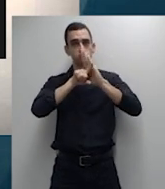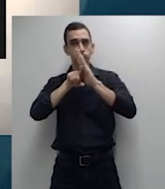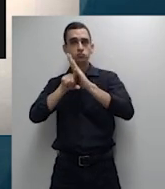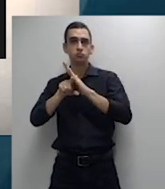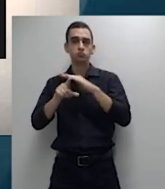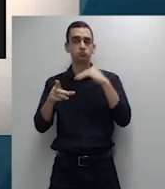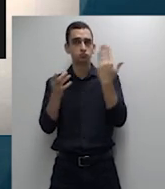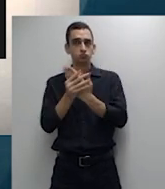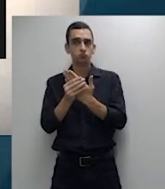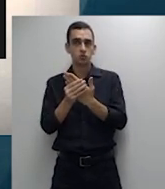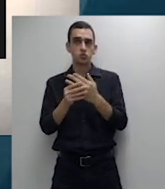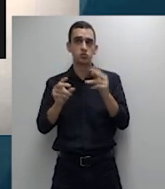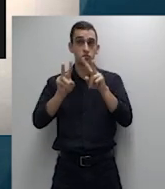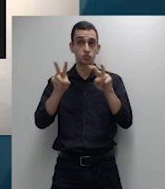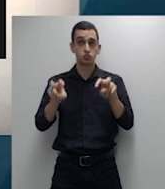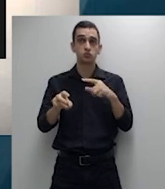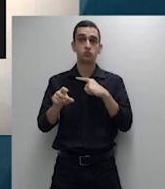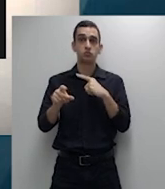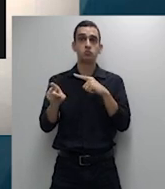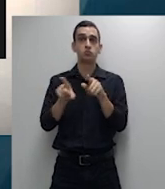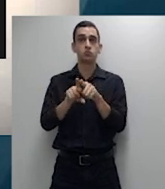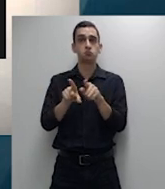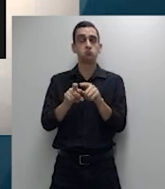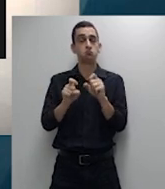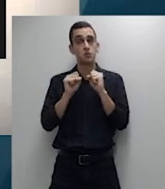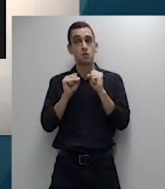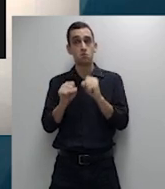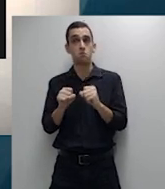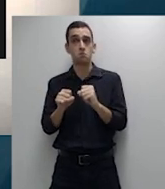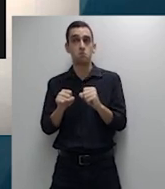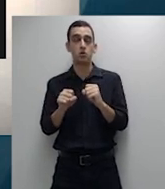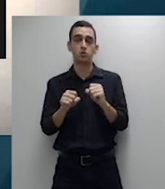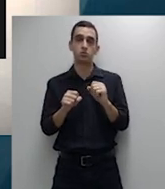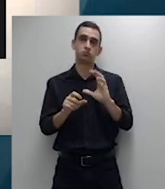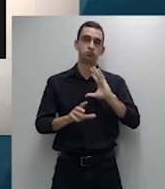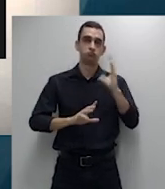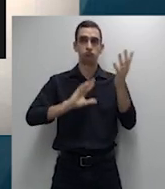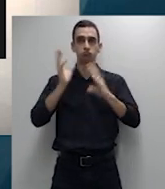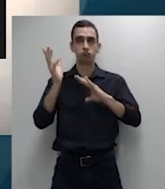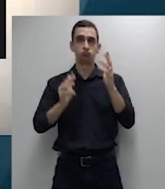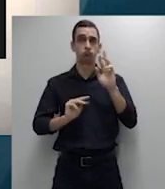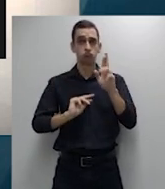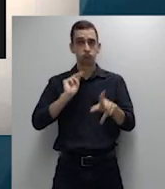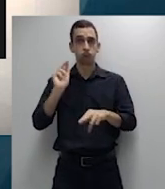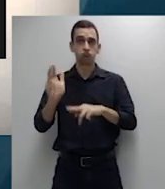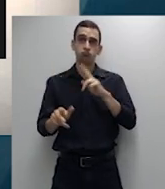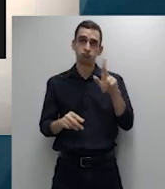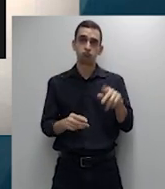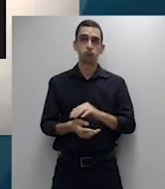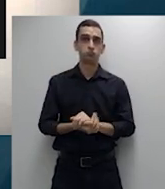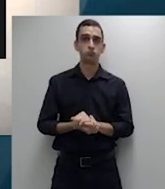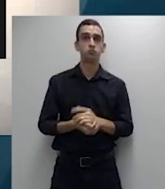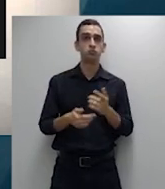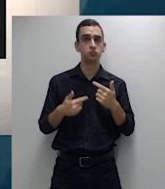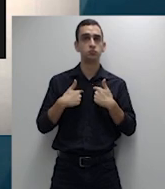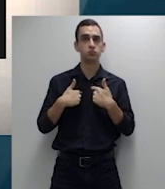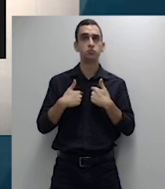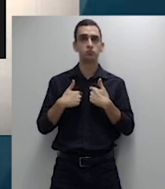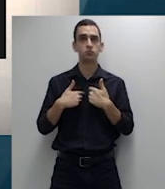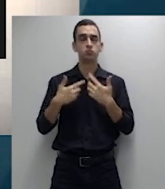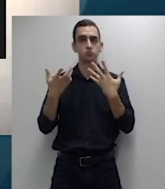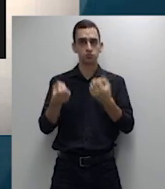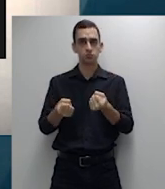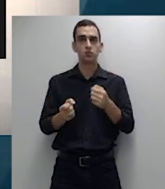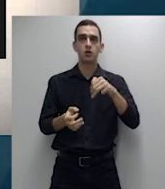e da possível discrepância com o que normalmente acontece eu acolho o voto